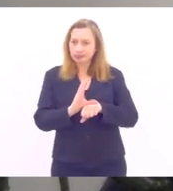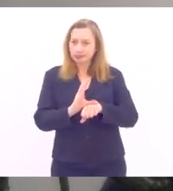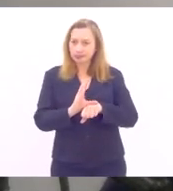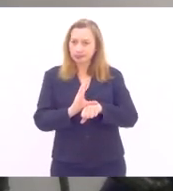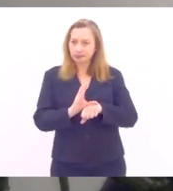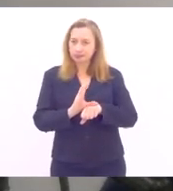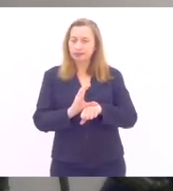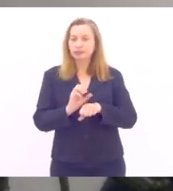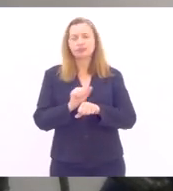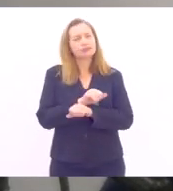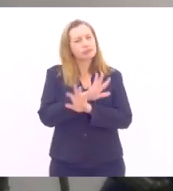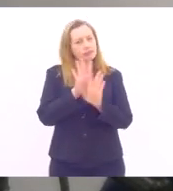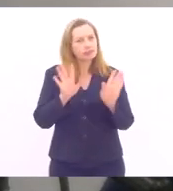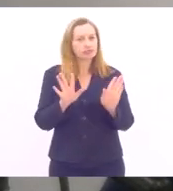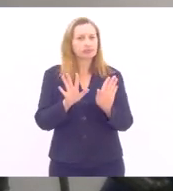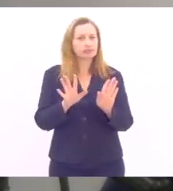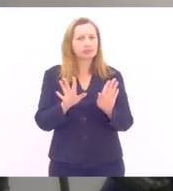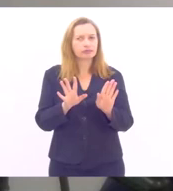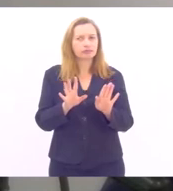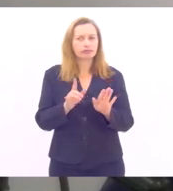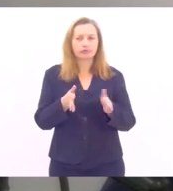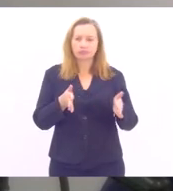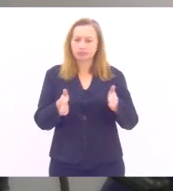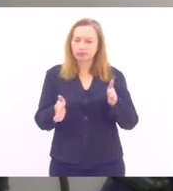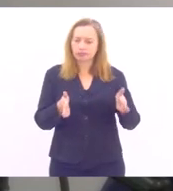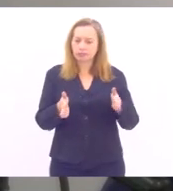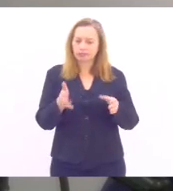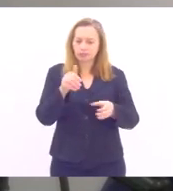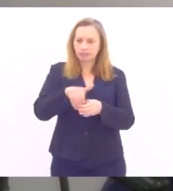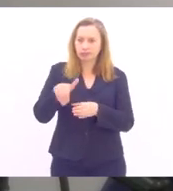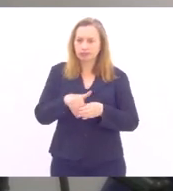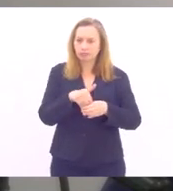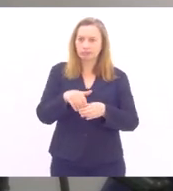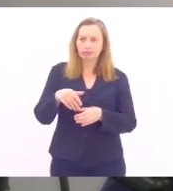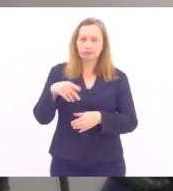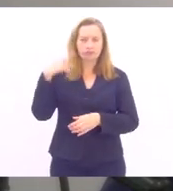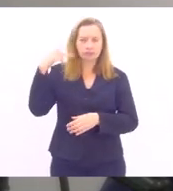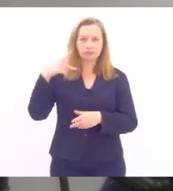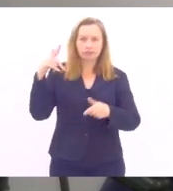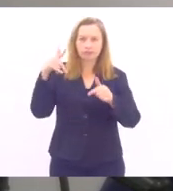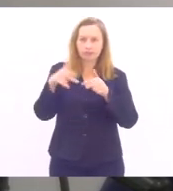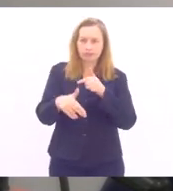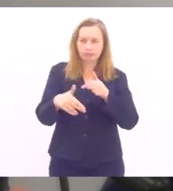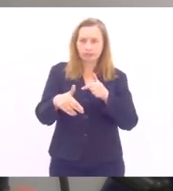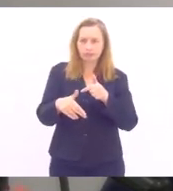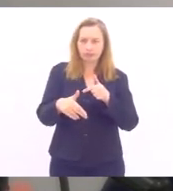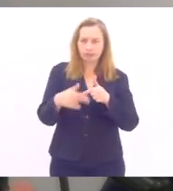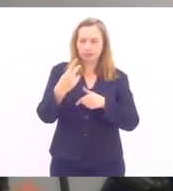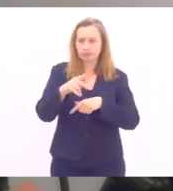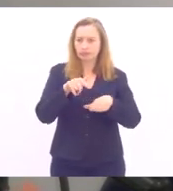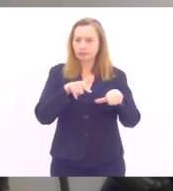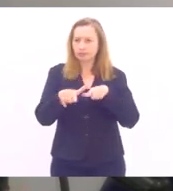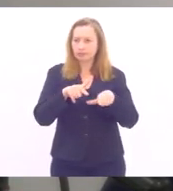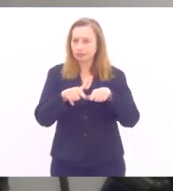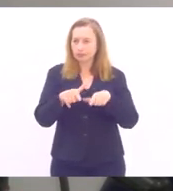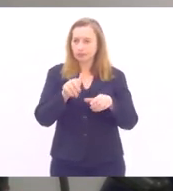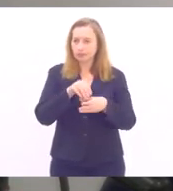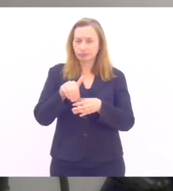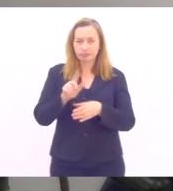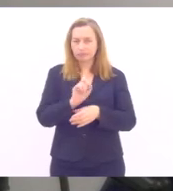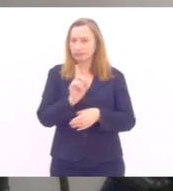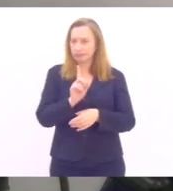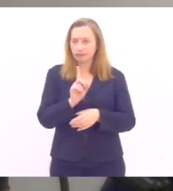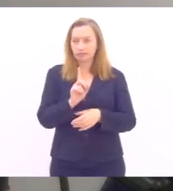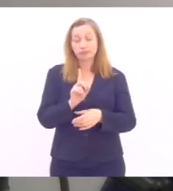é bastante clara. Ela não diz que, no período eleitoral, o parlamento tem que interromper o seu trabalho legislativo, né? Ela não diz